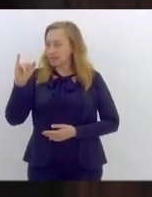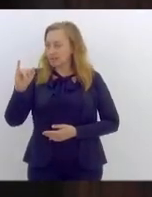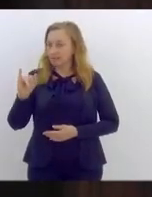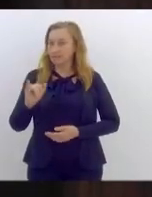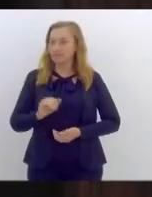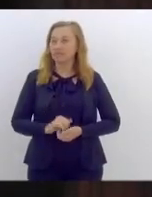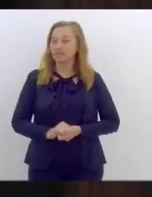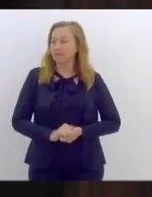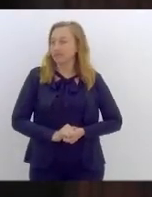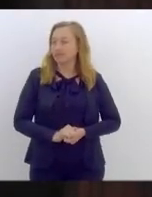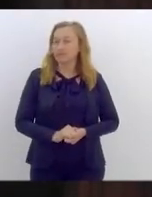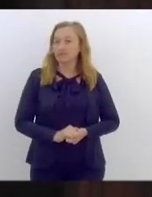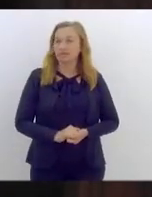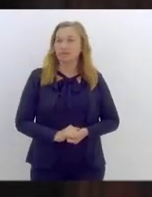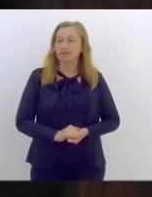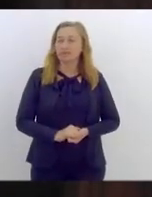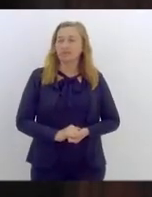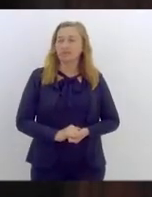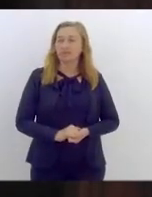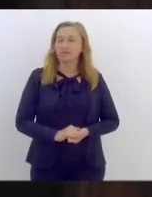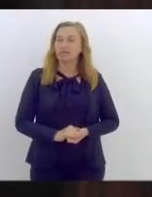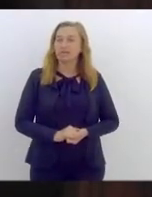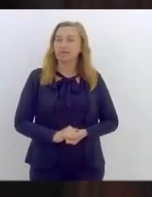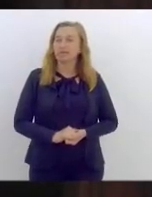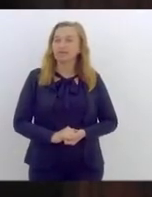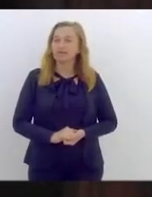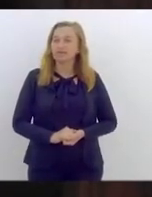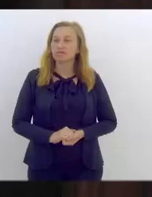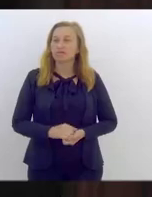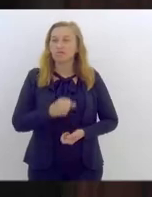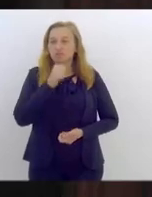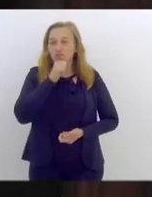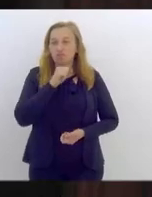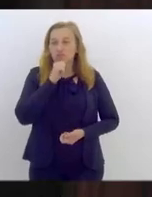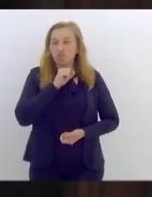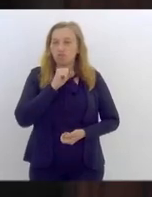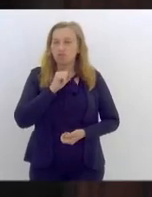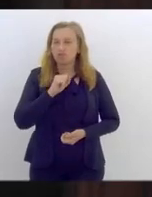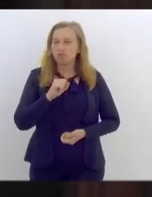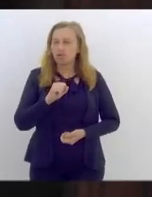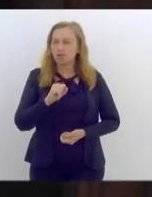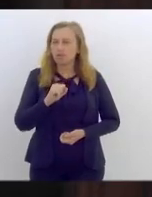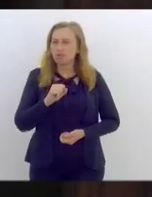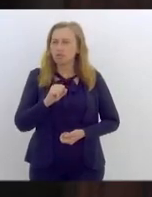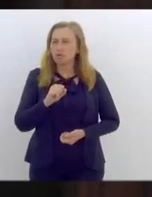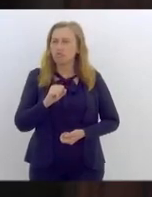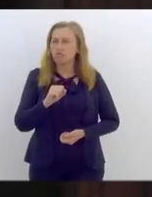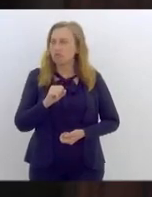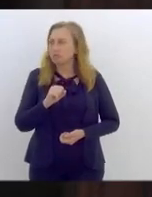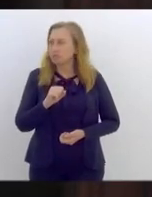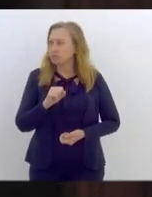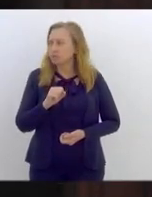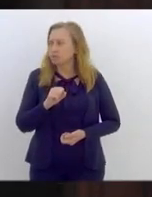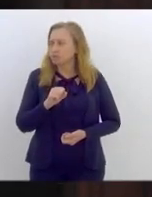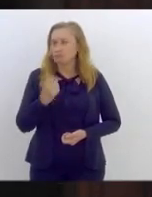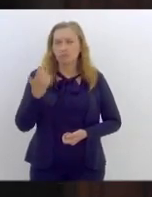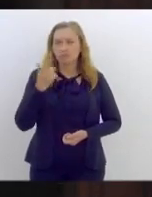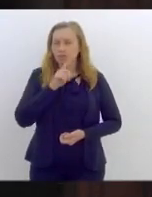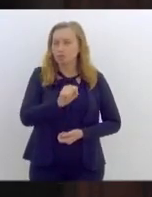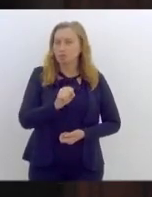acessou esse espaço, né? O meu avô não acessou, né? Como um